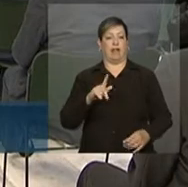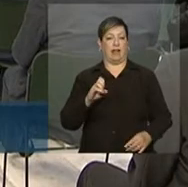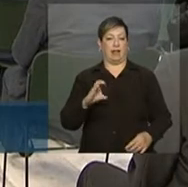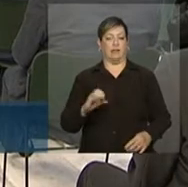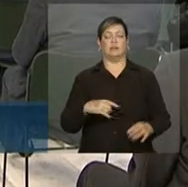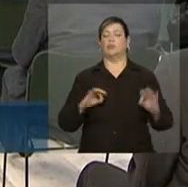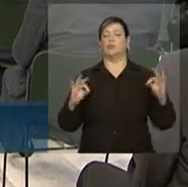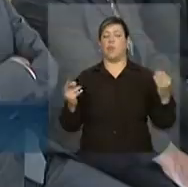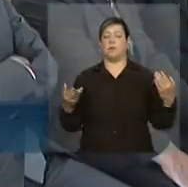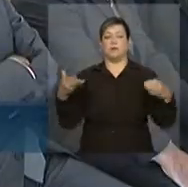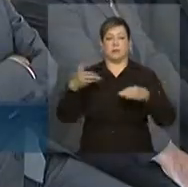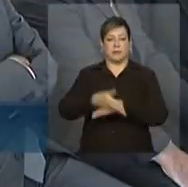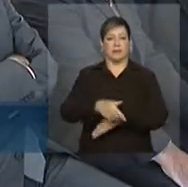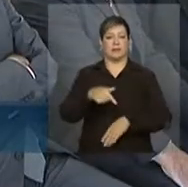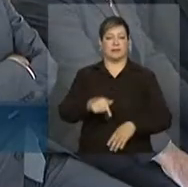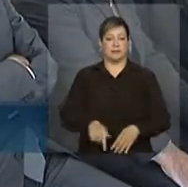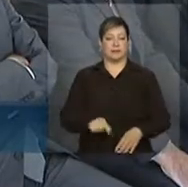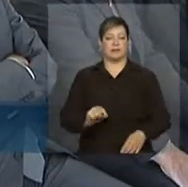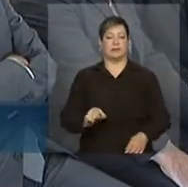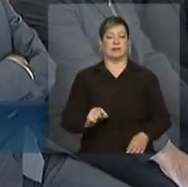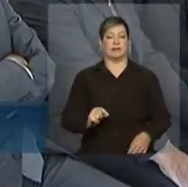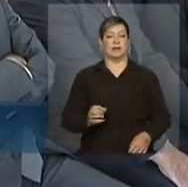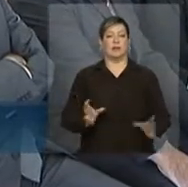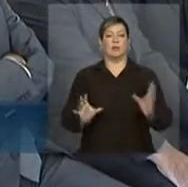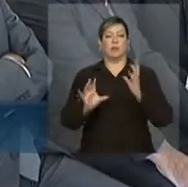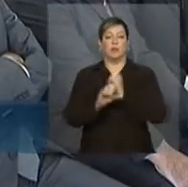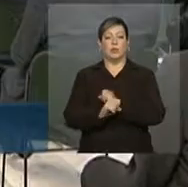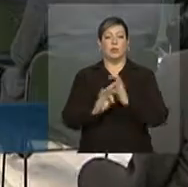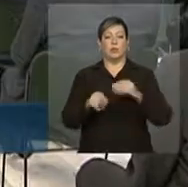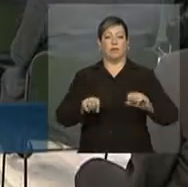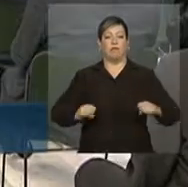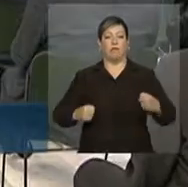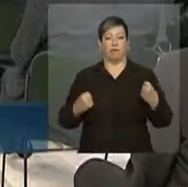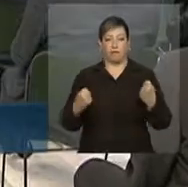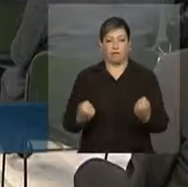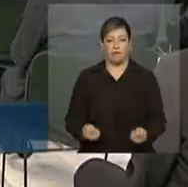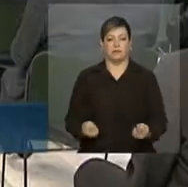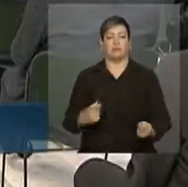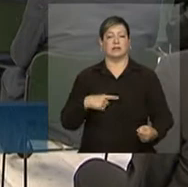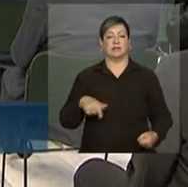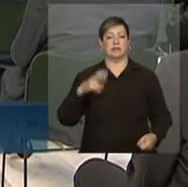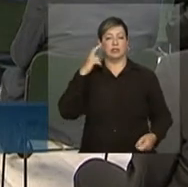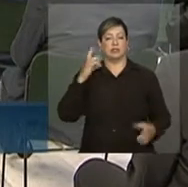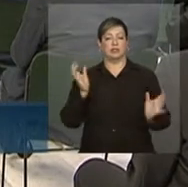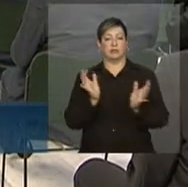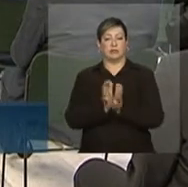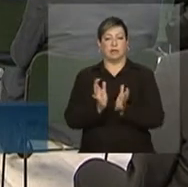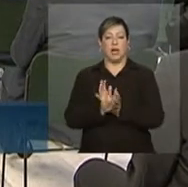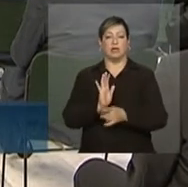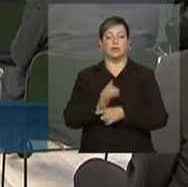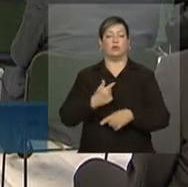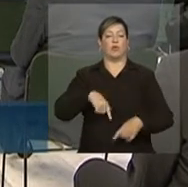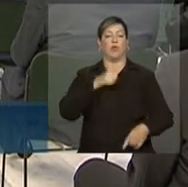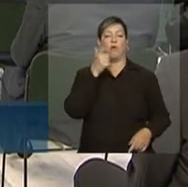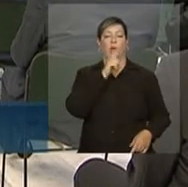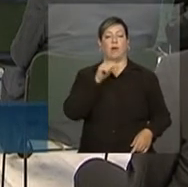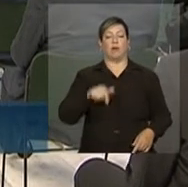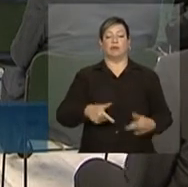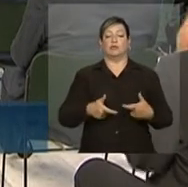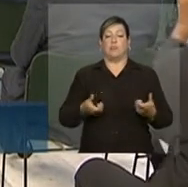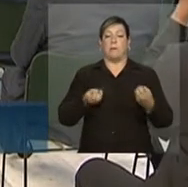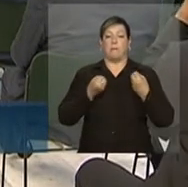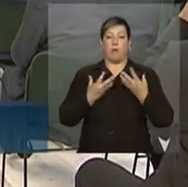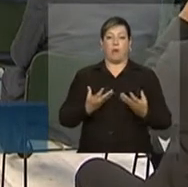que participaram, e foi a somatória desses esforços, dessas inteligências que permitiu que nós tivéssemos esse